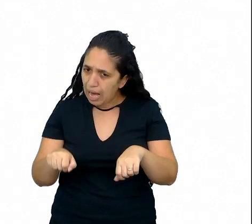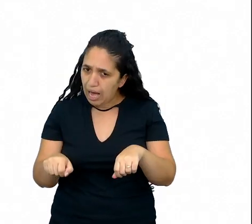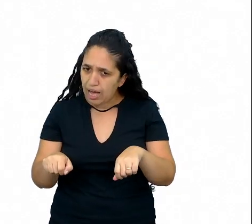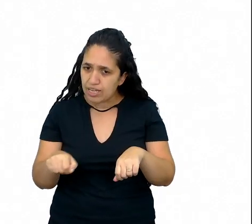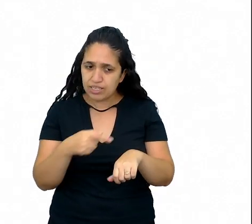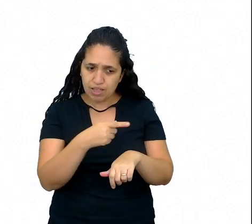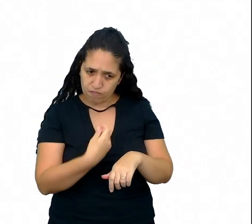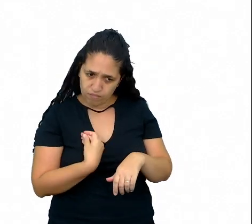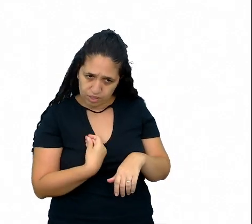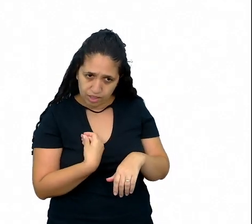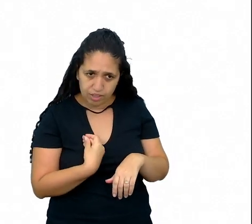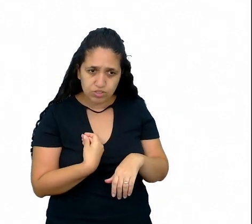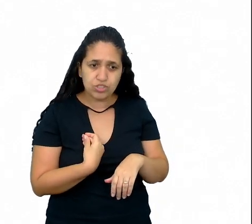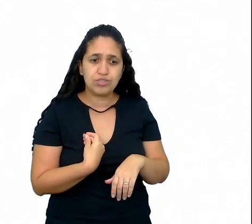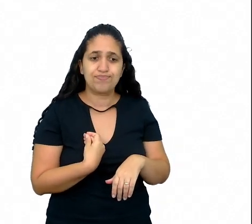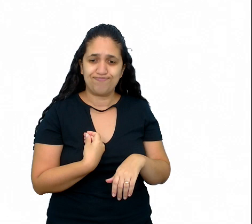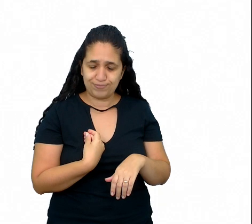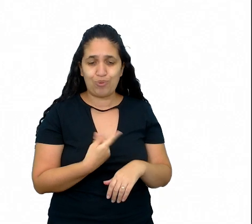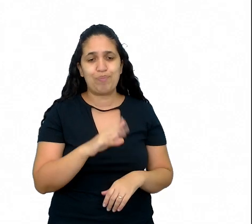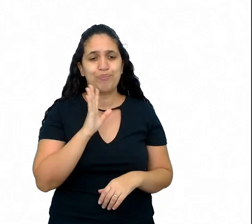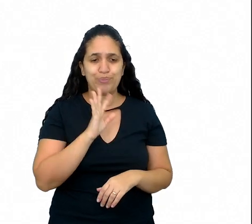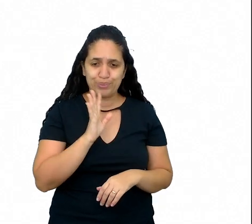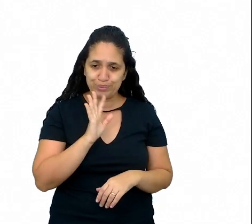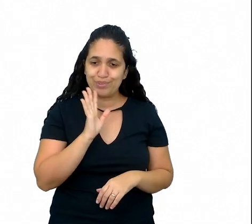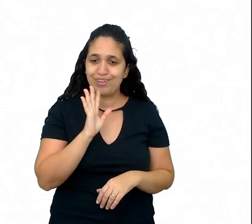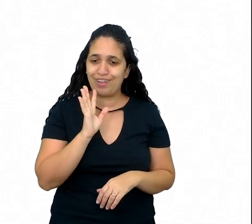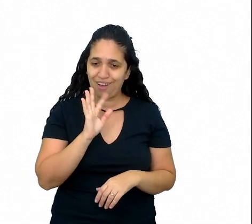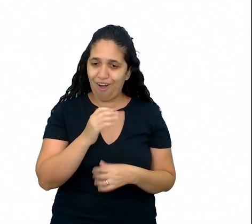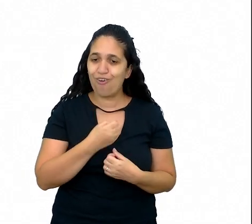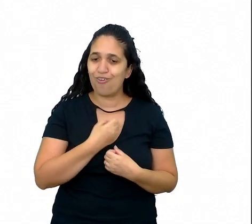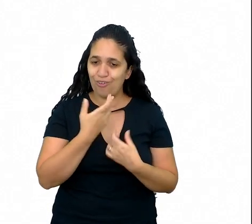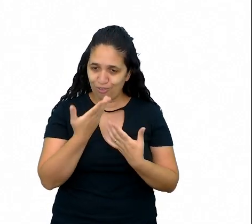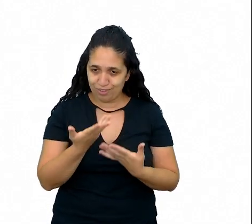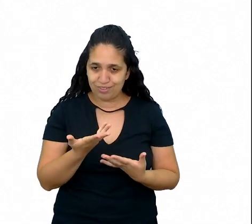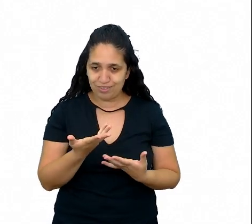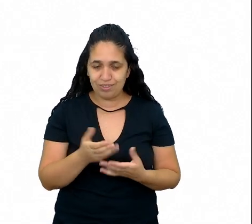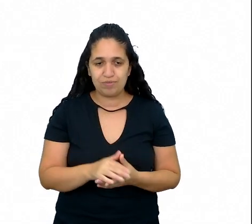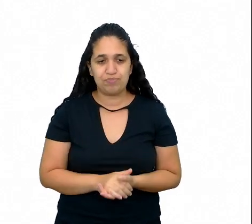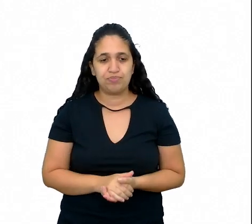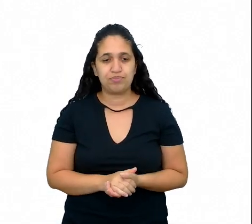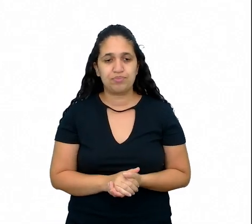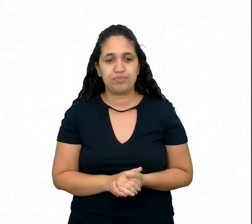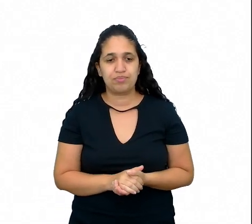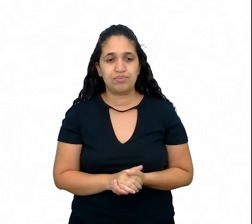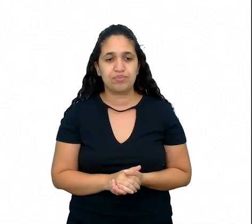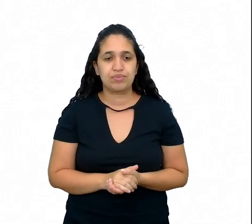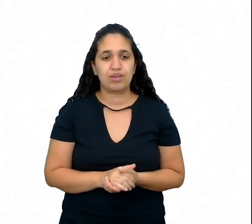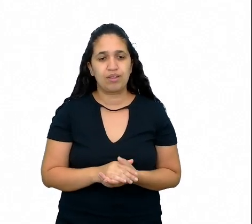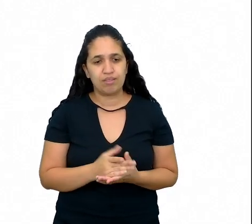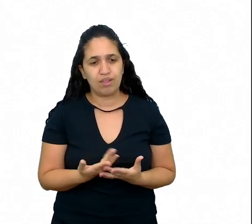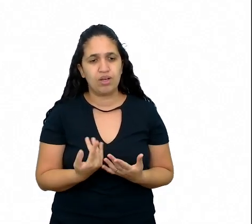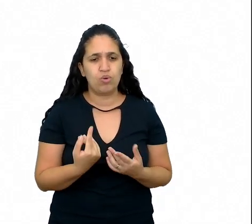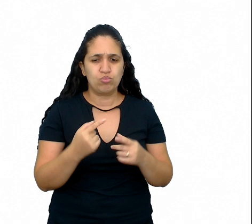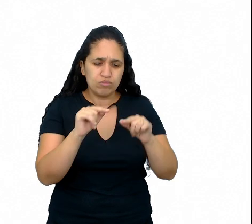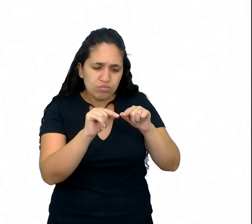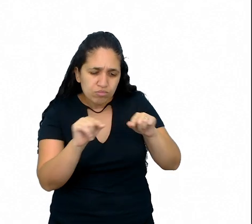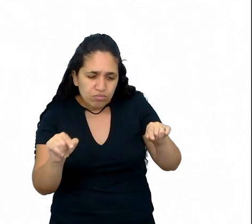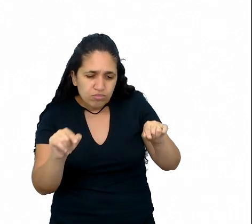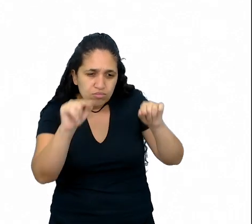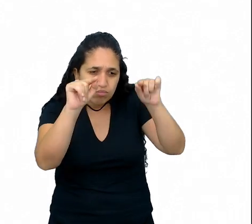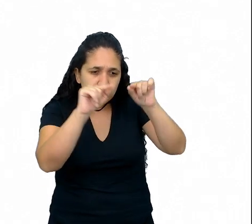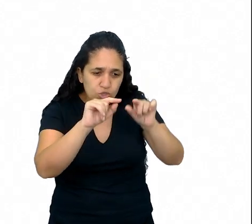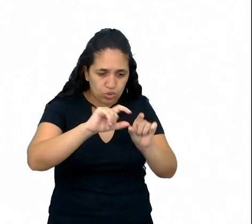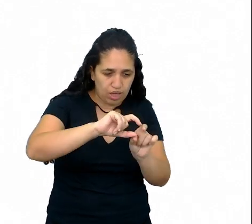aí tem uma atividade bem bacana aqui que eu vou comentar com vocês, né, construir triângulos utilizando régua e